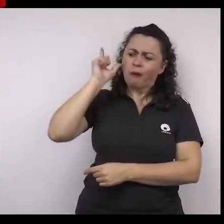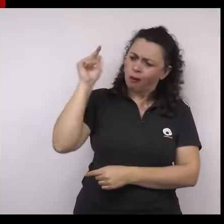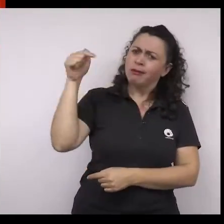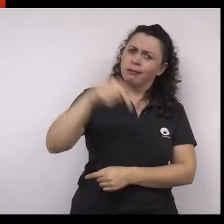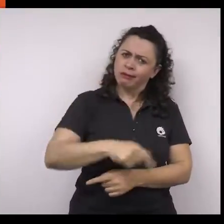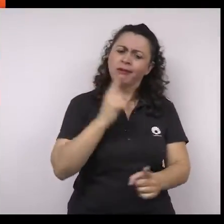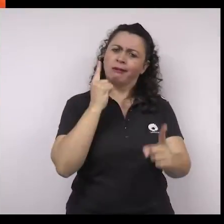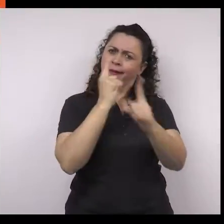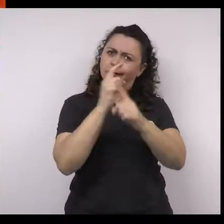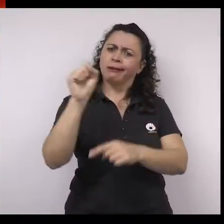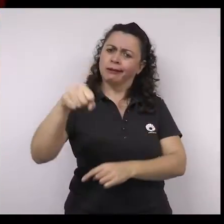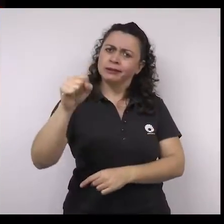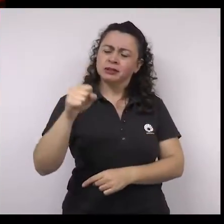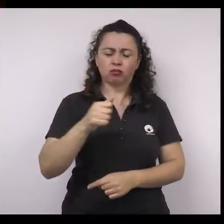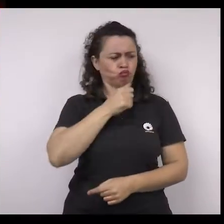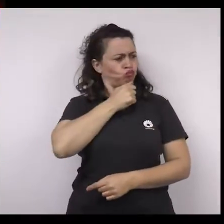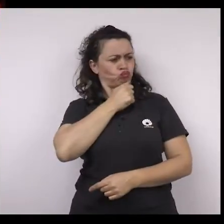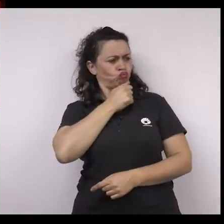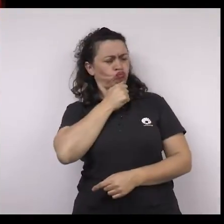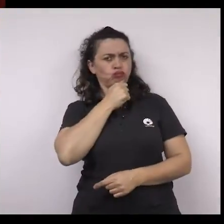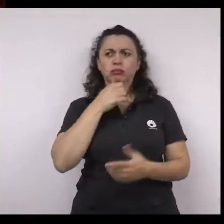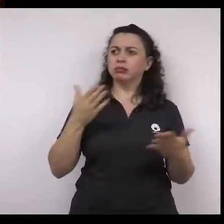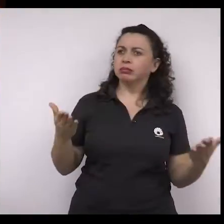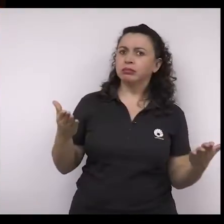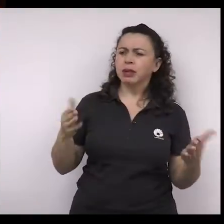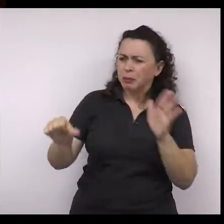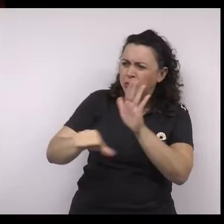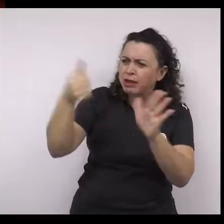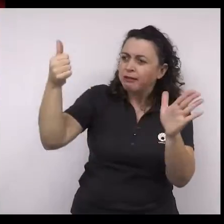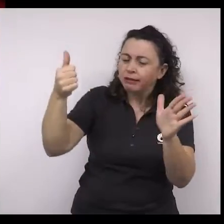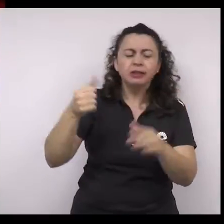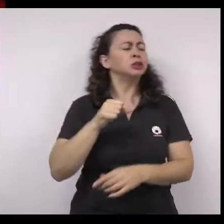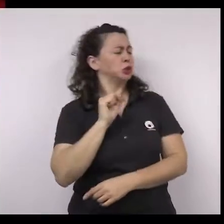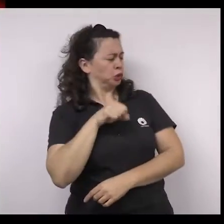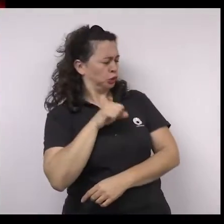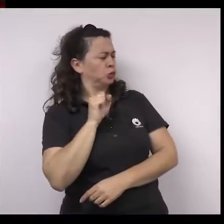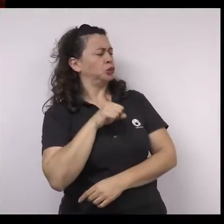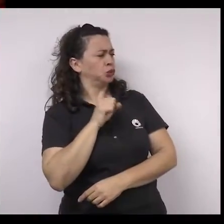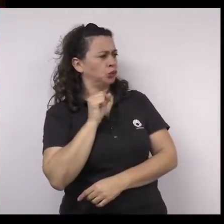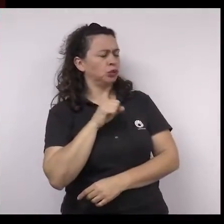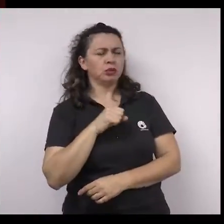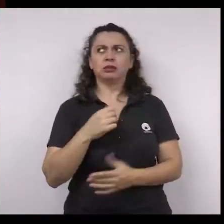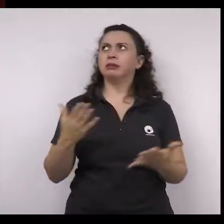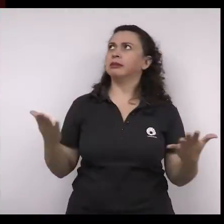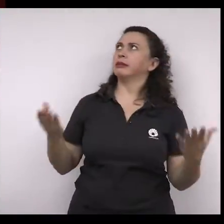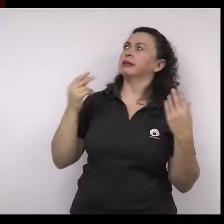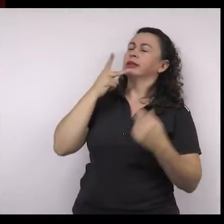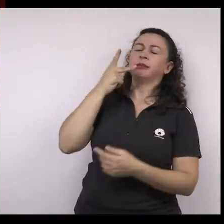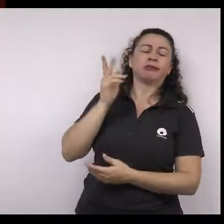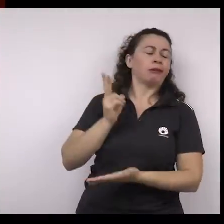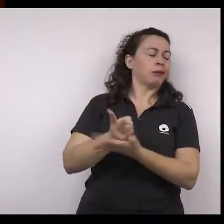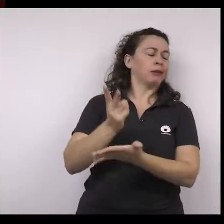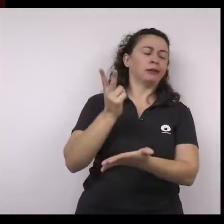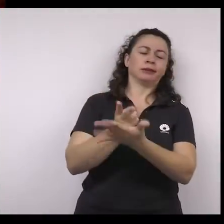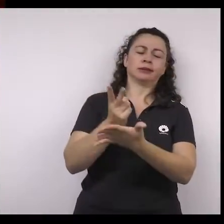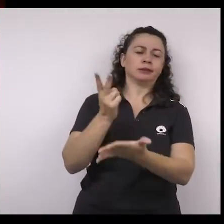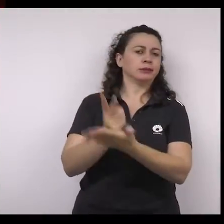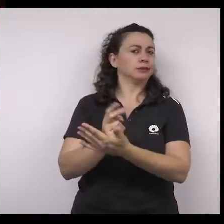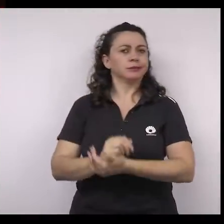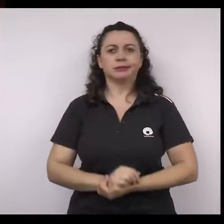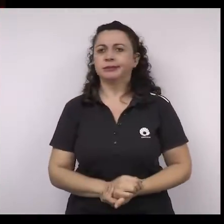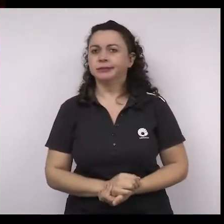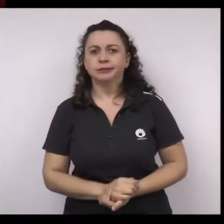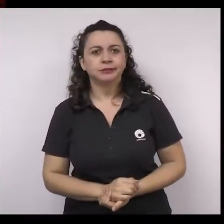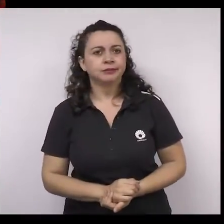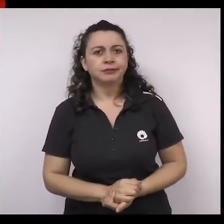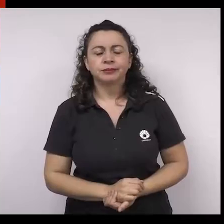Foi você que veio aqui ontem? Não. É a sua primeira vez? Yes. Ele sempre diz isso. Muito bem,